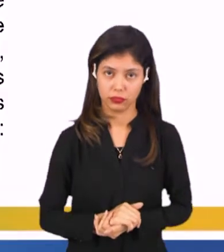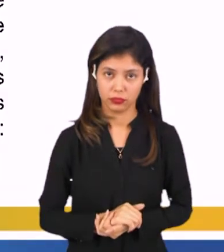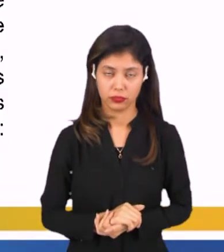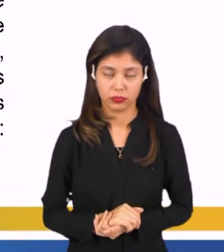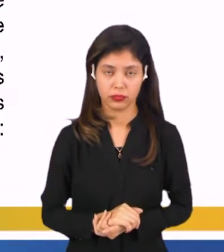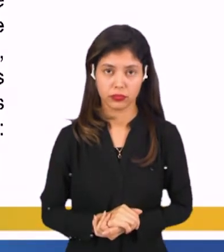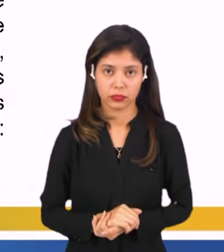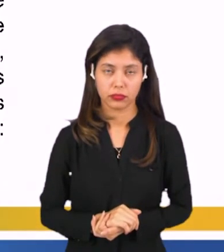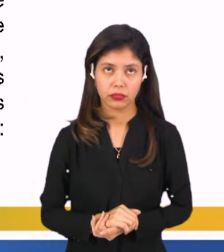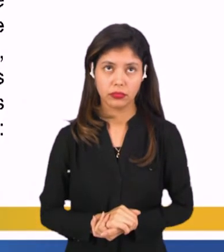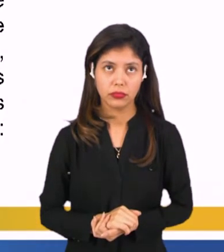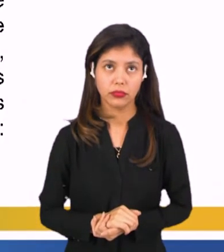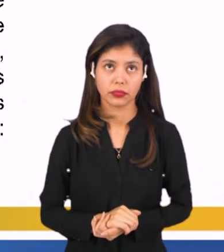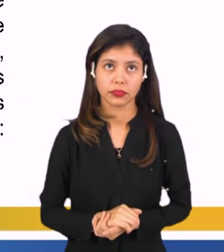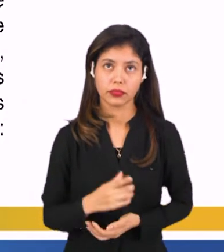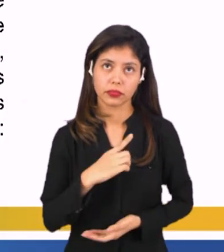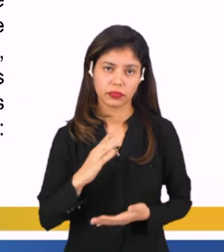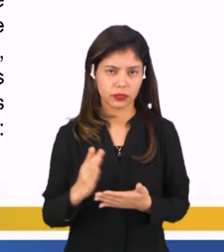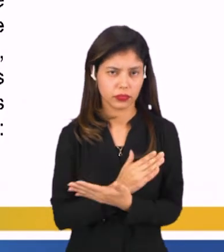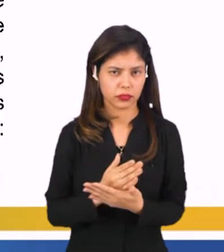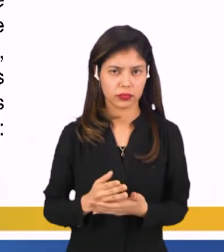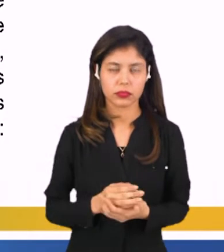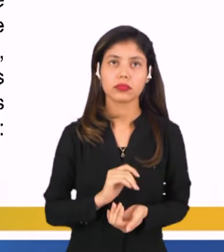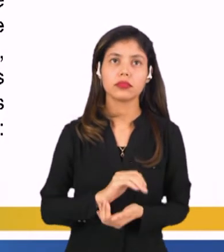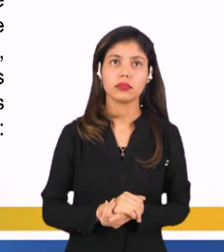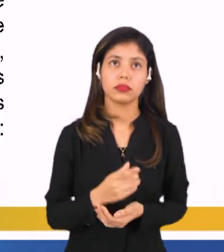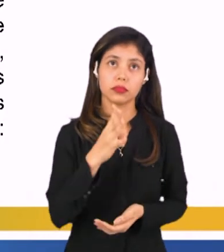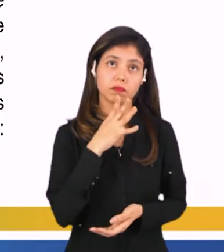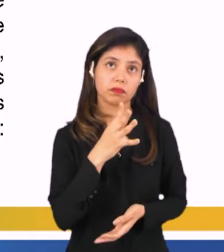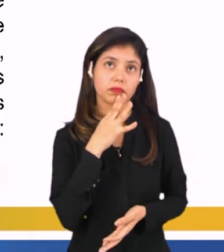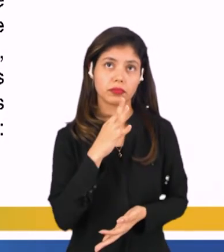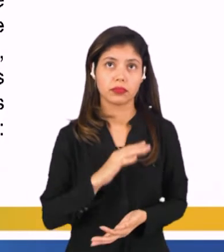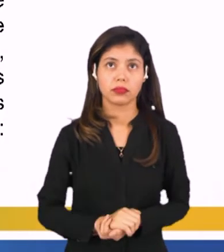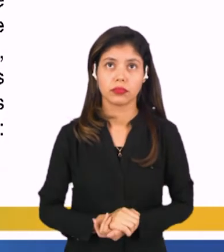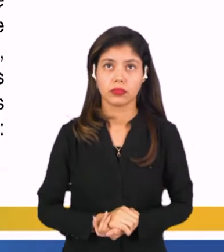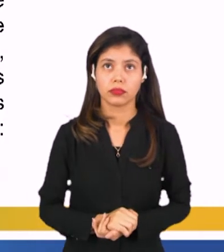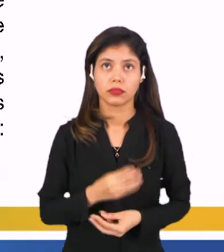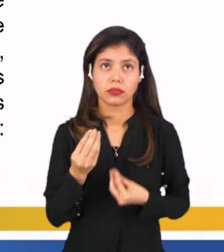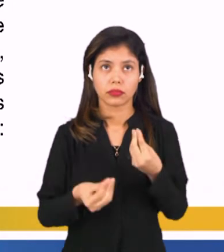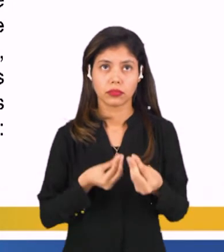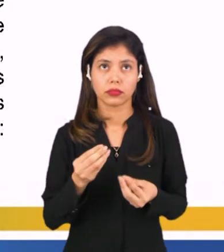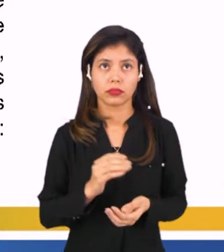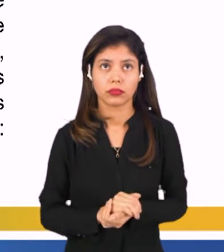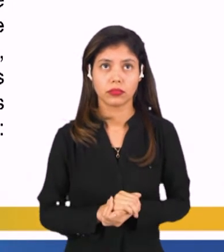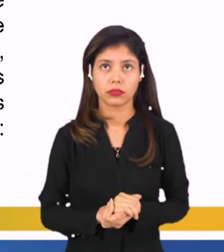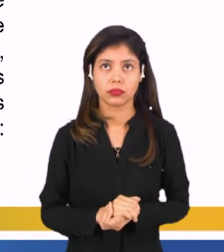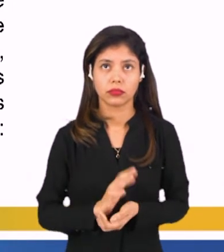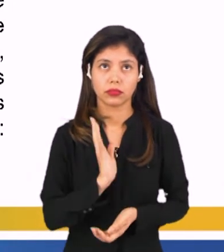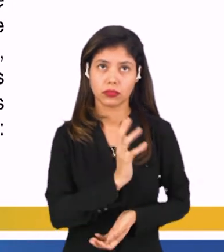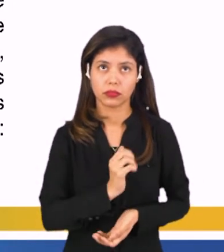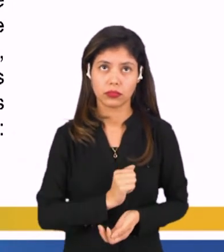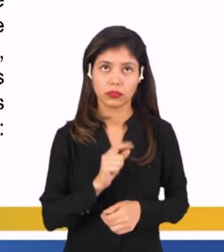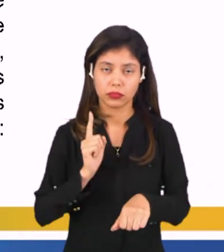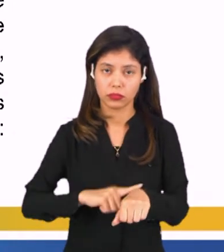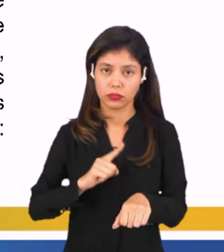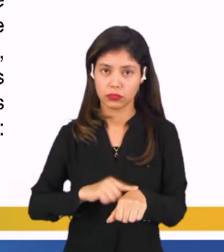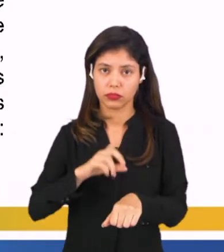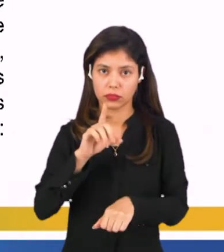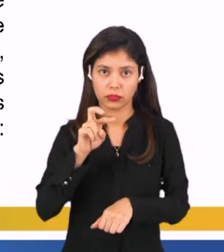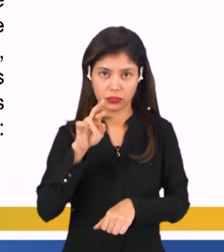E aqui nós temos algumas das obras mais conhecidas, como Amor nos Tempos de